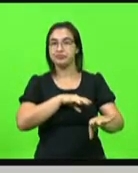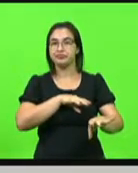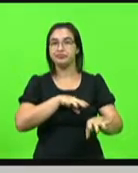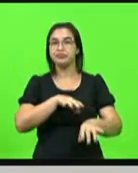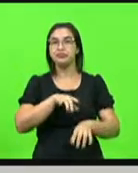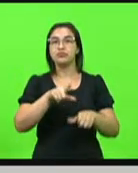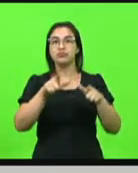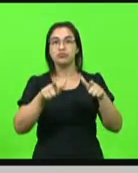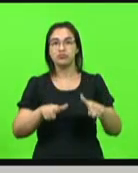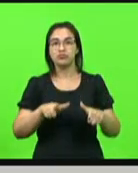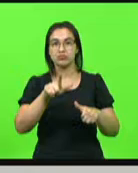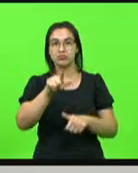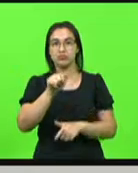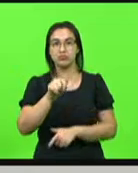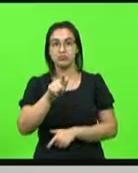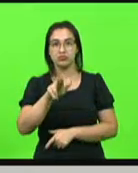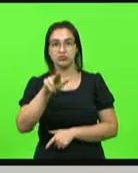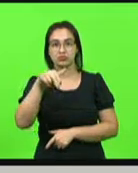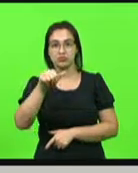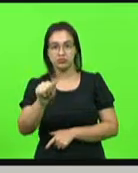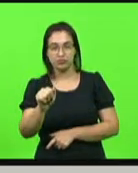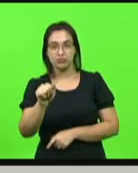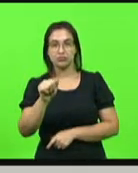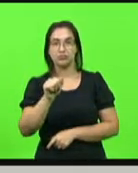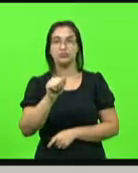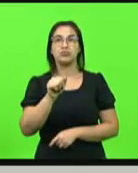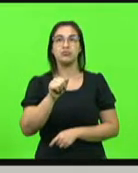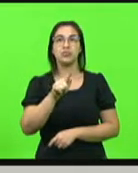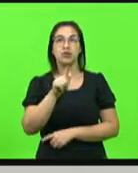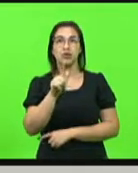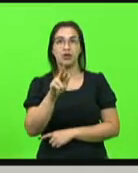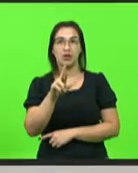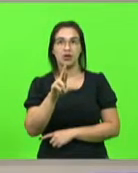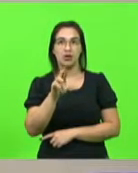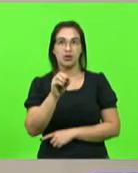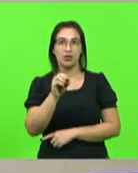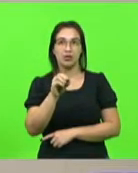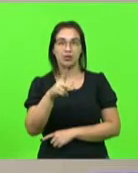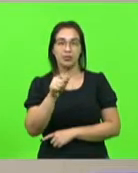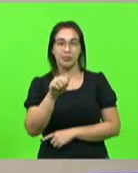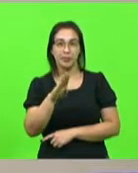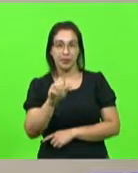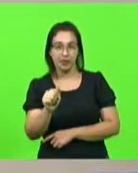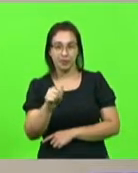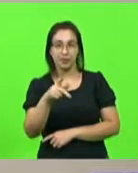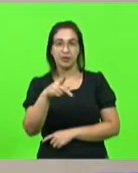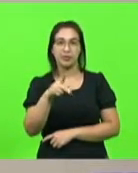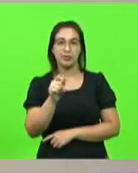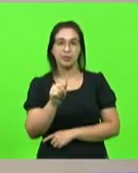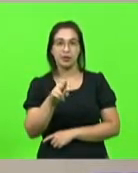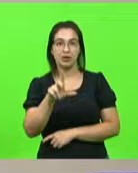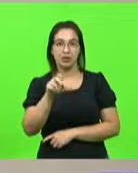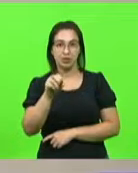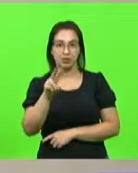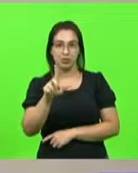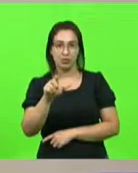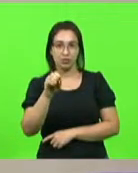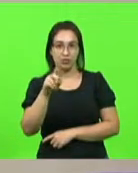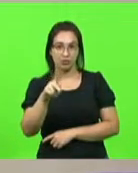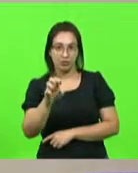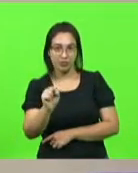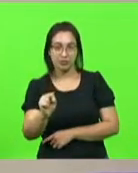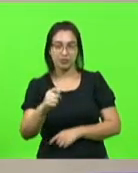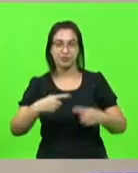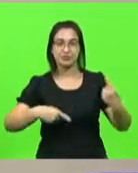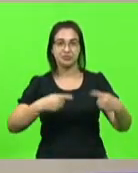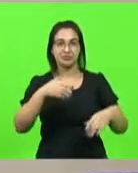Laguna, Pescaria Brava, em Bituba, Imaruí, Garopaba e Paulo Lopes. Em discussão. Não havendo quem queira discutir, em